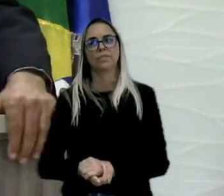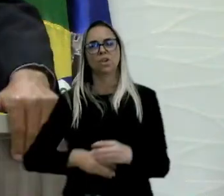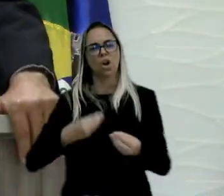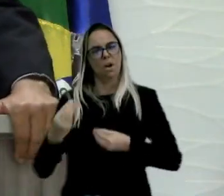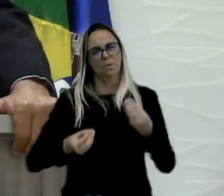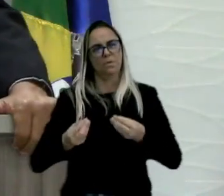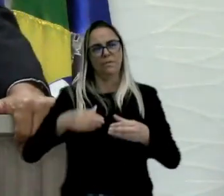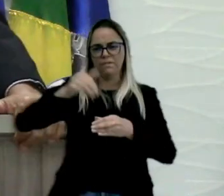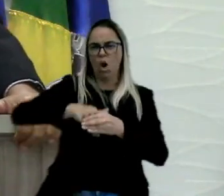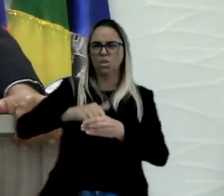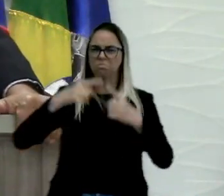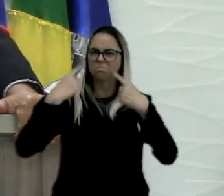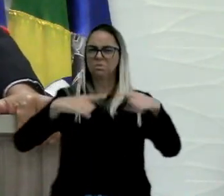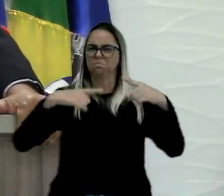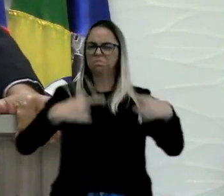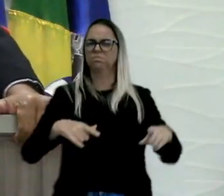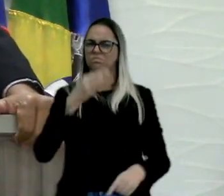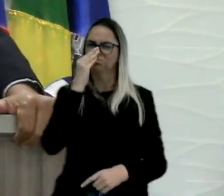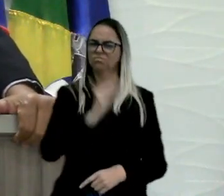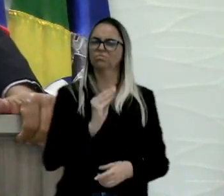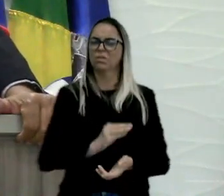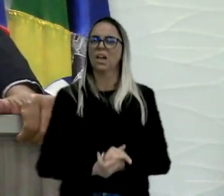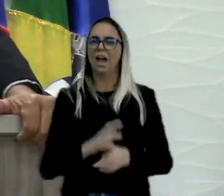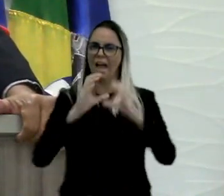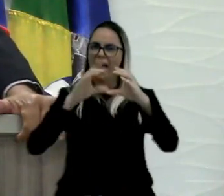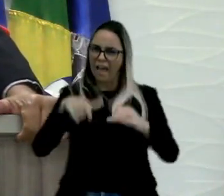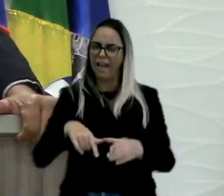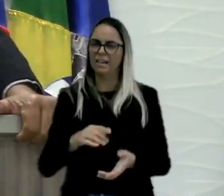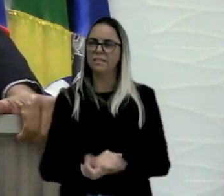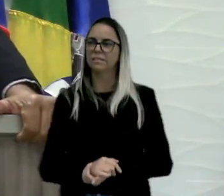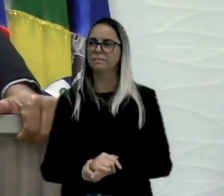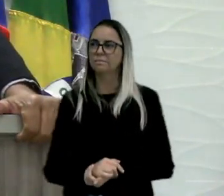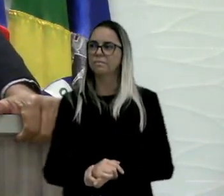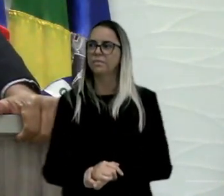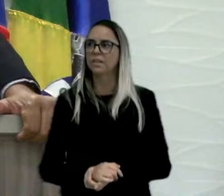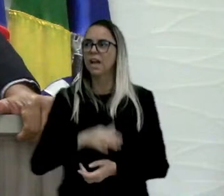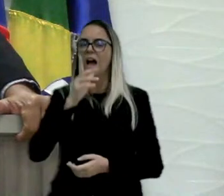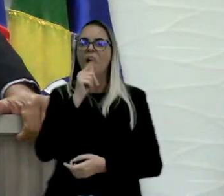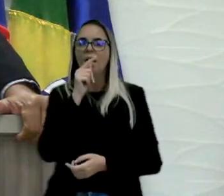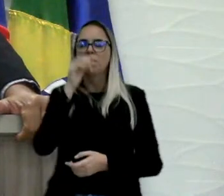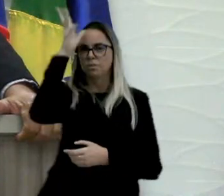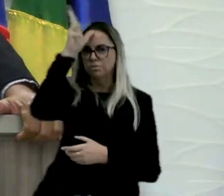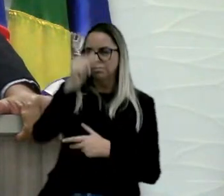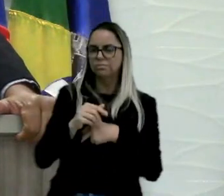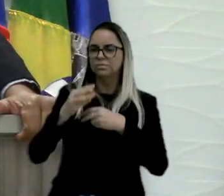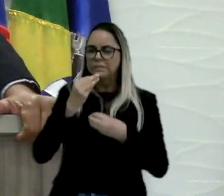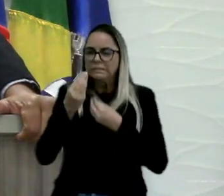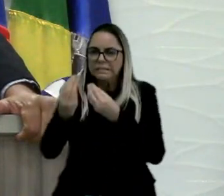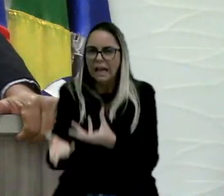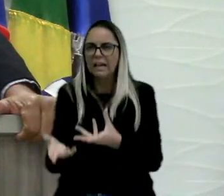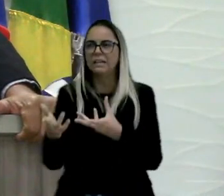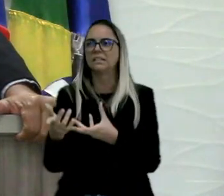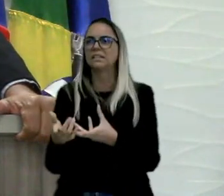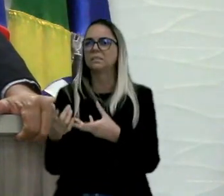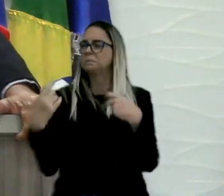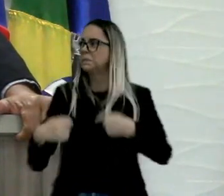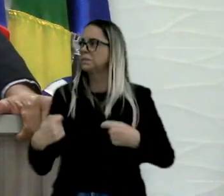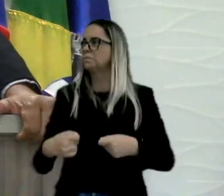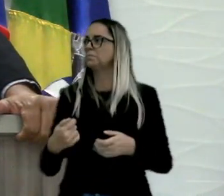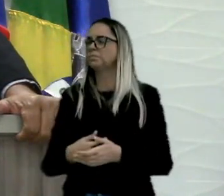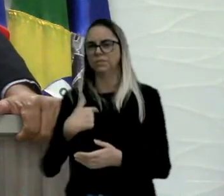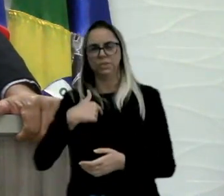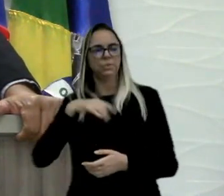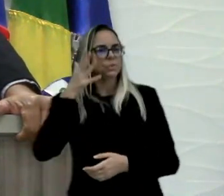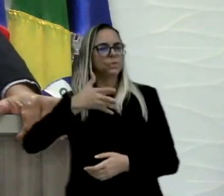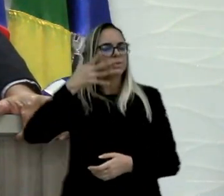é é por isso porque aqui dê água as galinas as boos tem que tem que tomar que eu já vi aqui um discurso